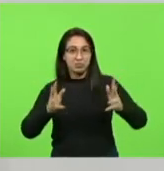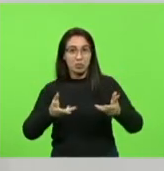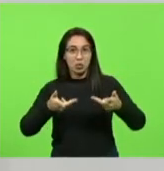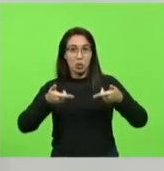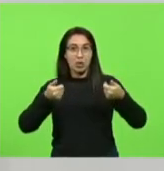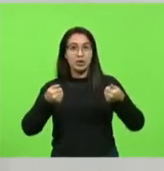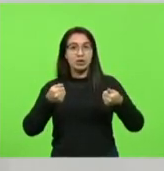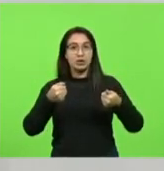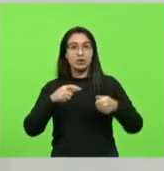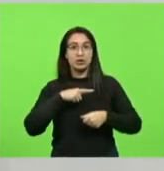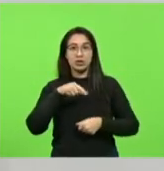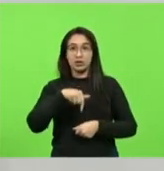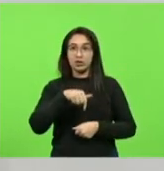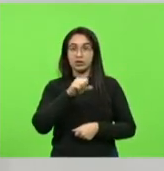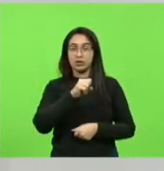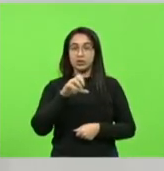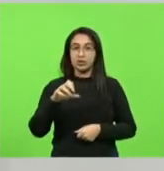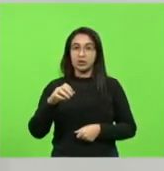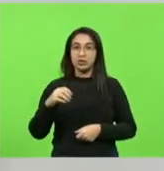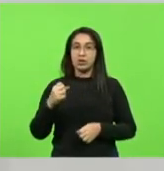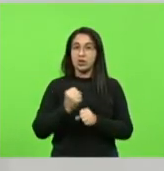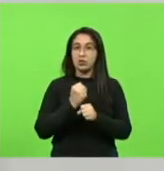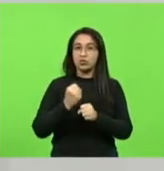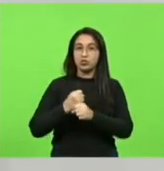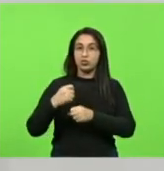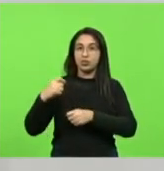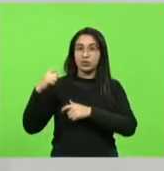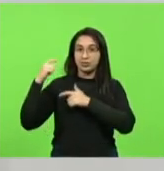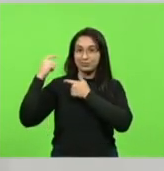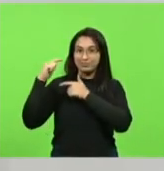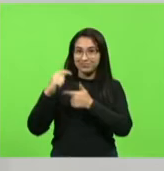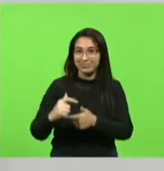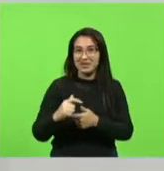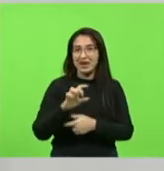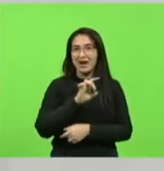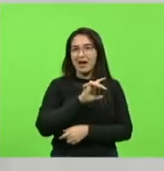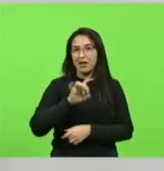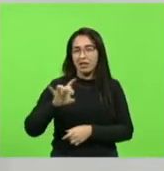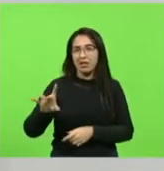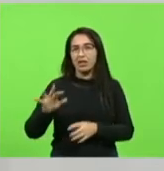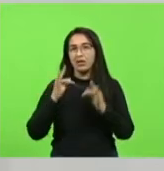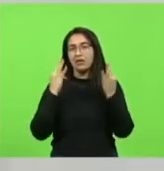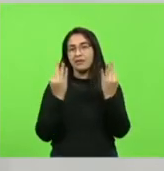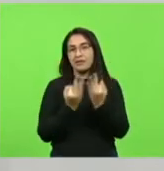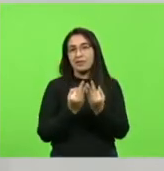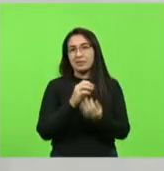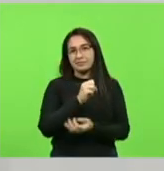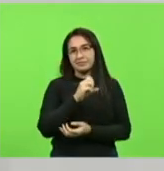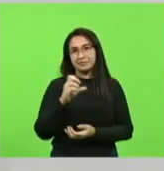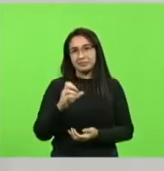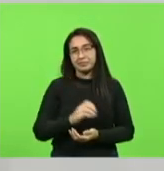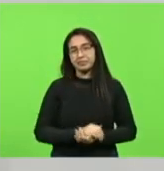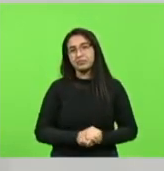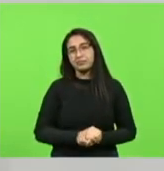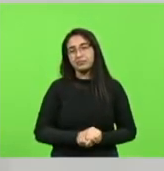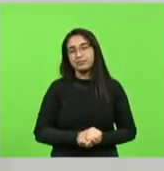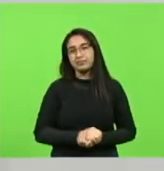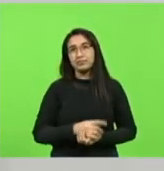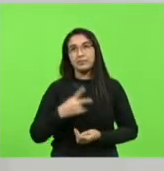construídas de geração em geração pela nossa boa gente catarinense. Este